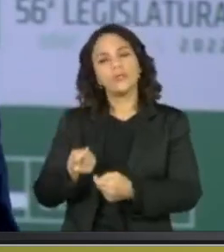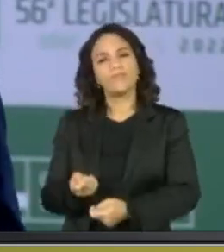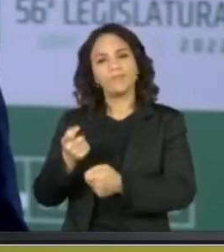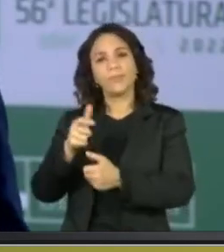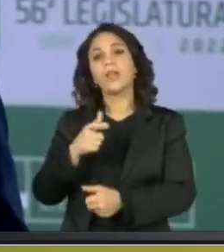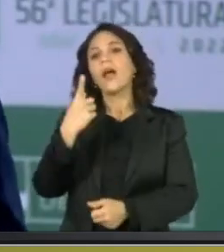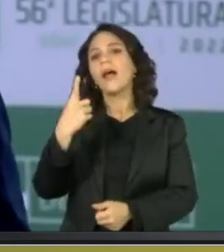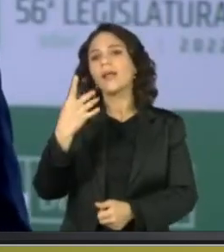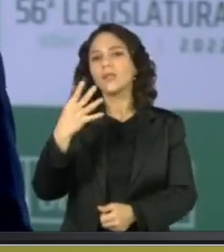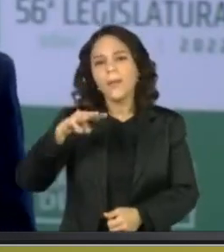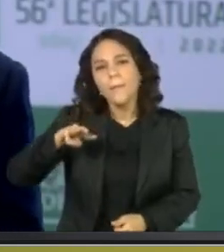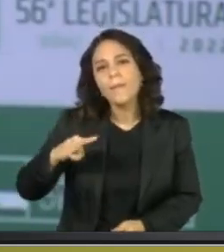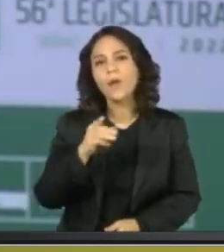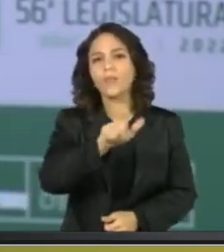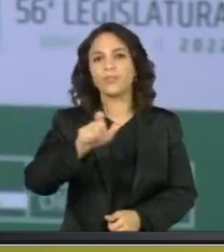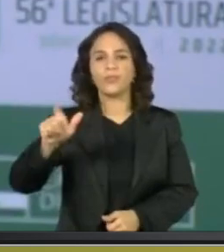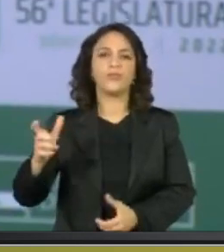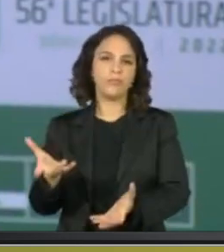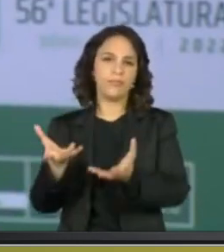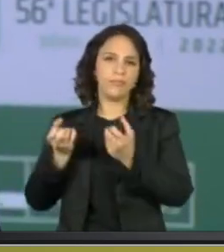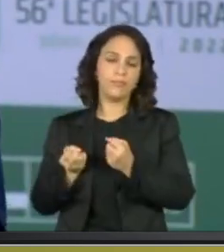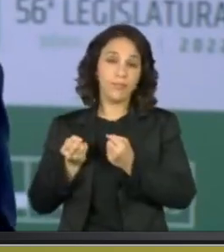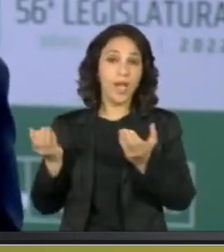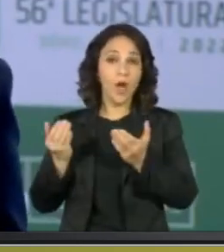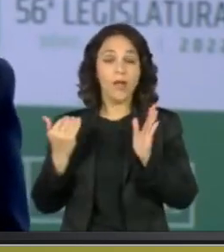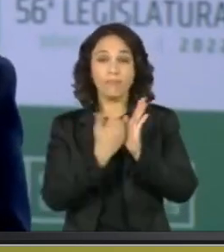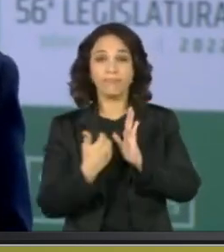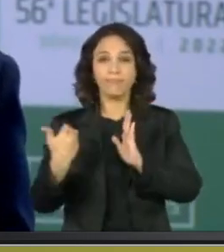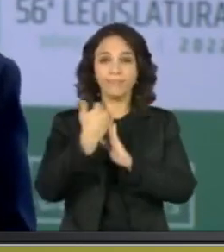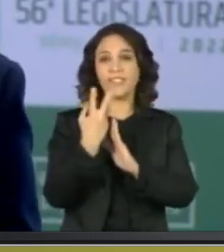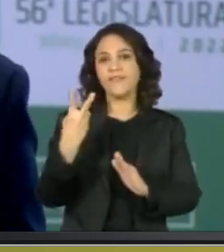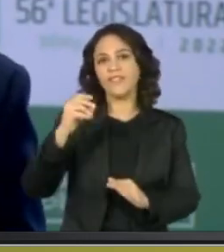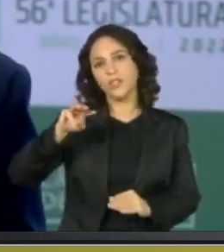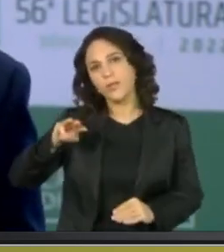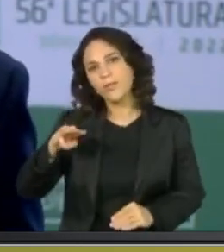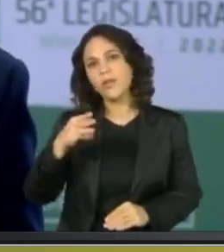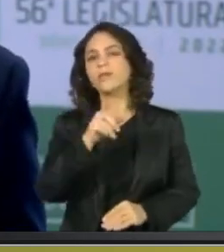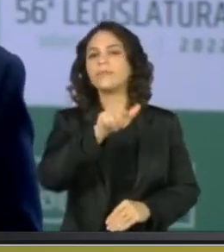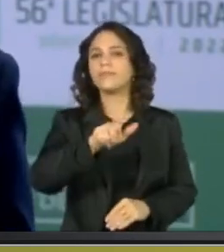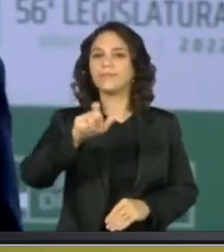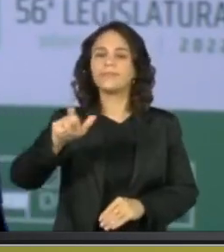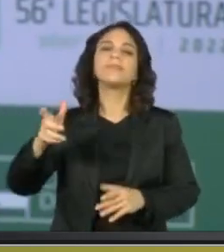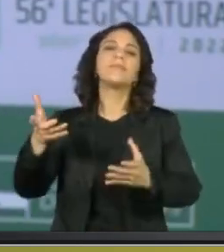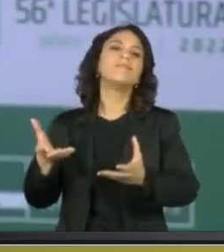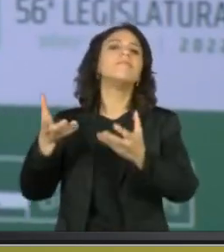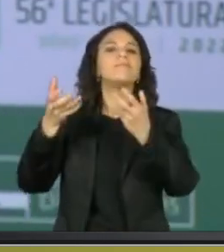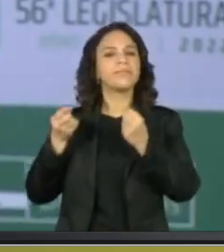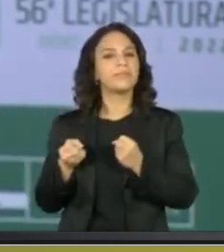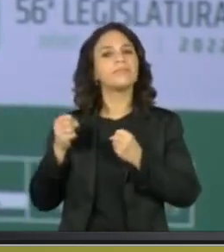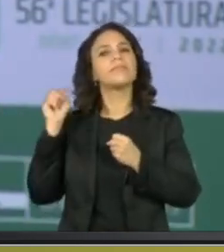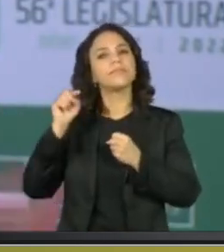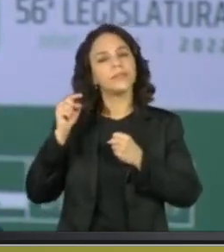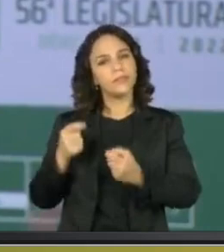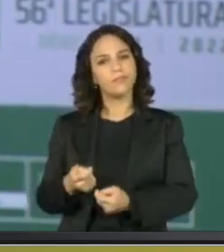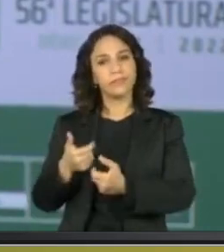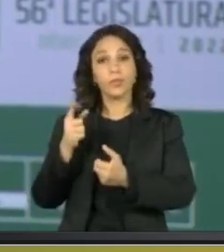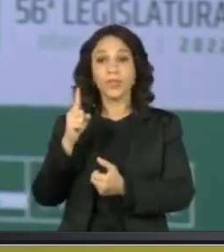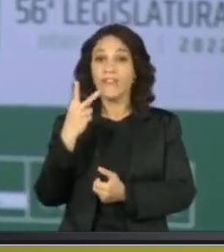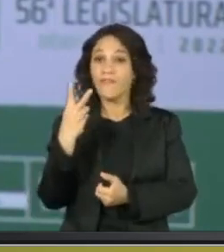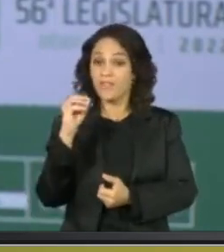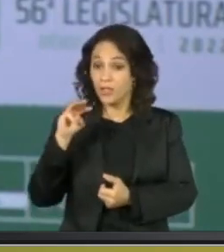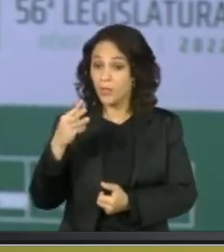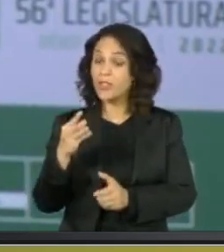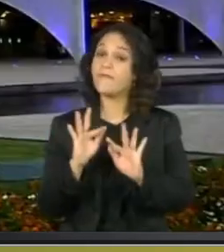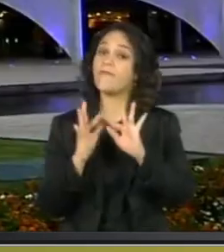de 14 milhões de brasileiros. Nós passaremos de 20 milhões de brasileiros contemplados, ou seja, 20 milhões de